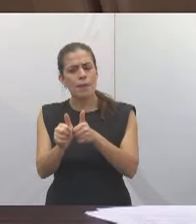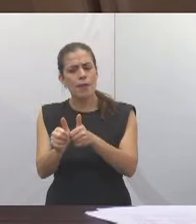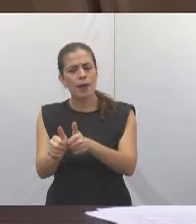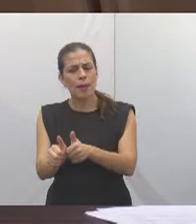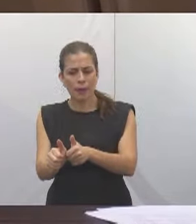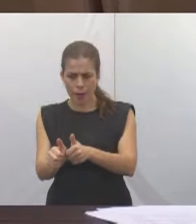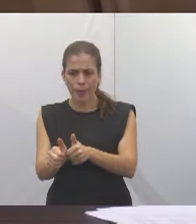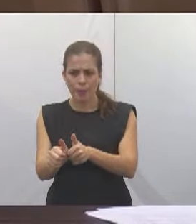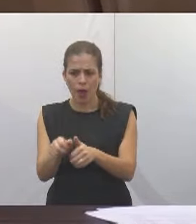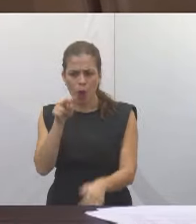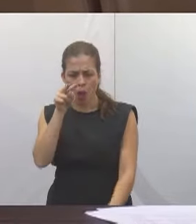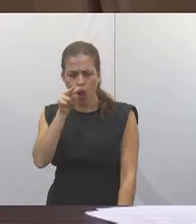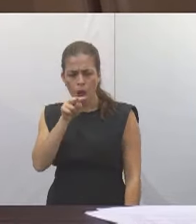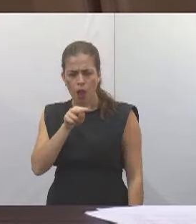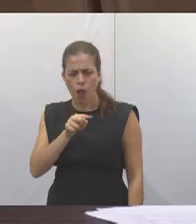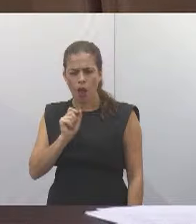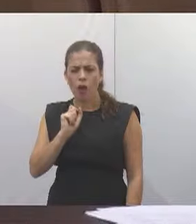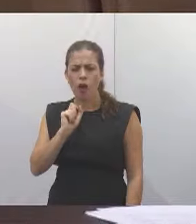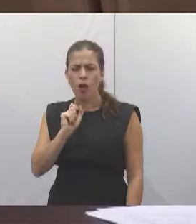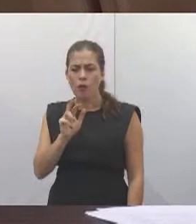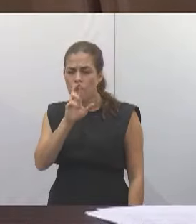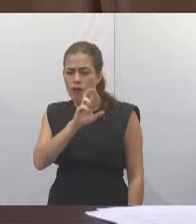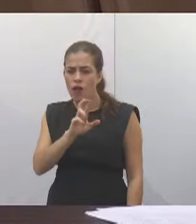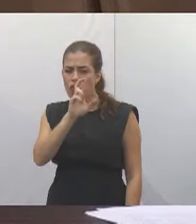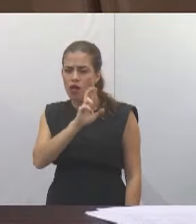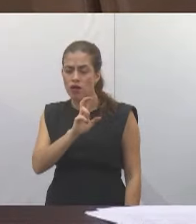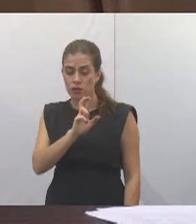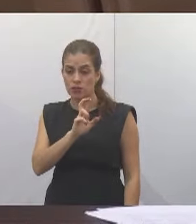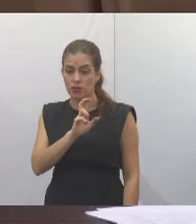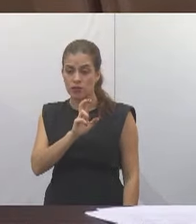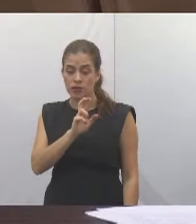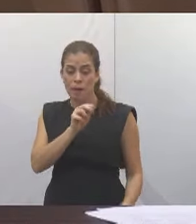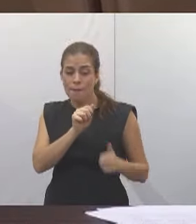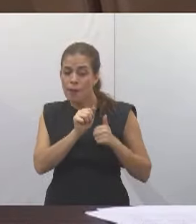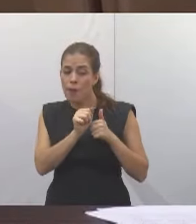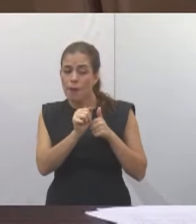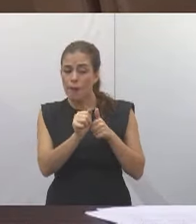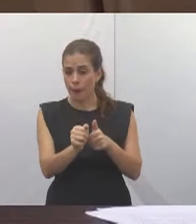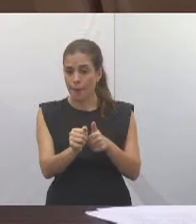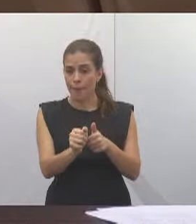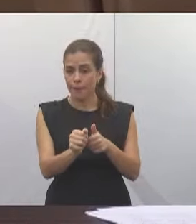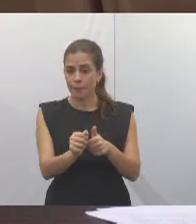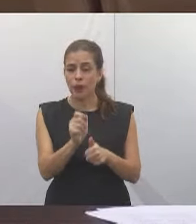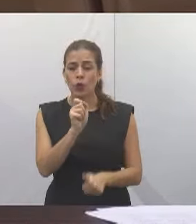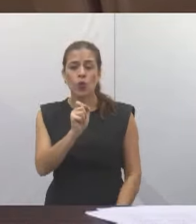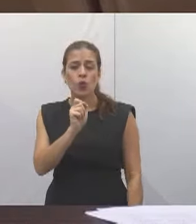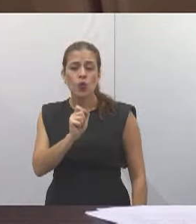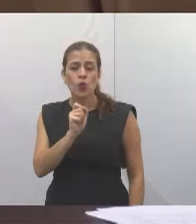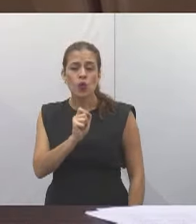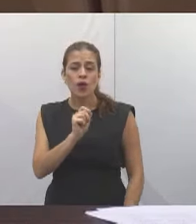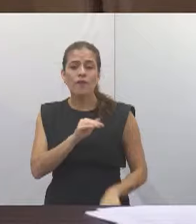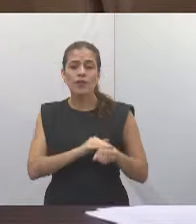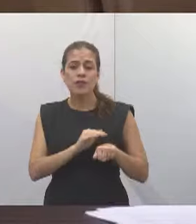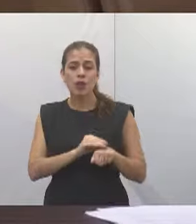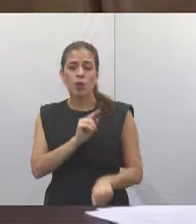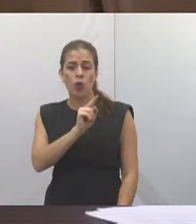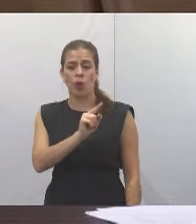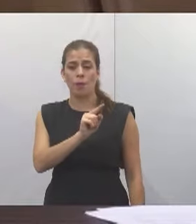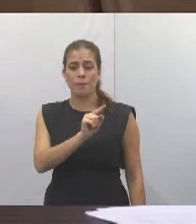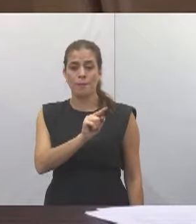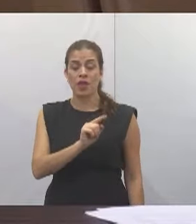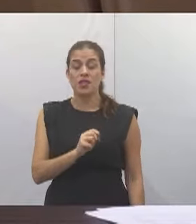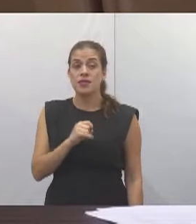tete, de olho a olho, de perto, o que essa OS está fazendo. Se